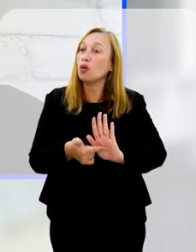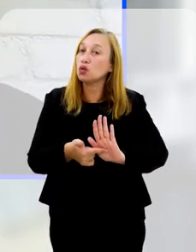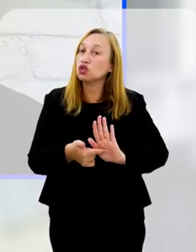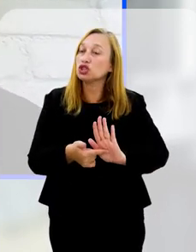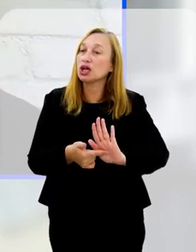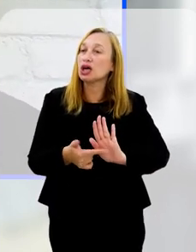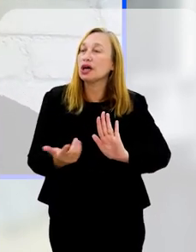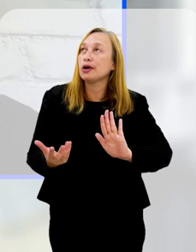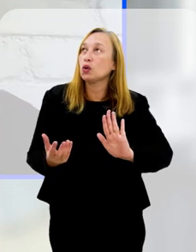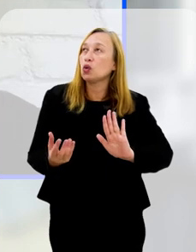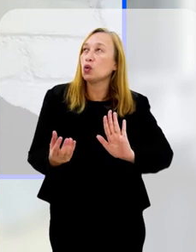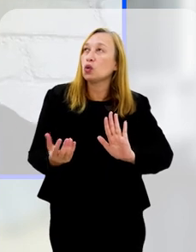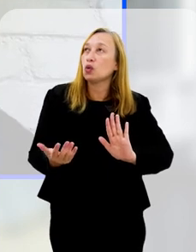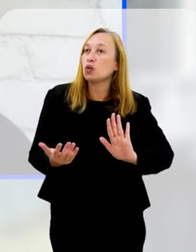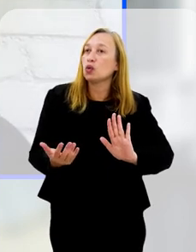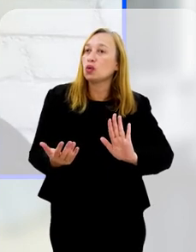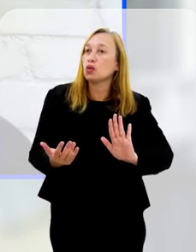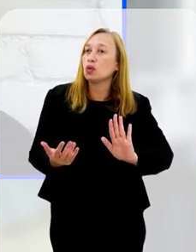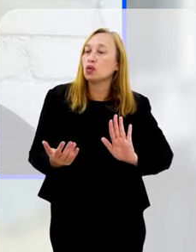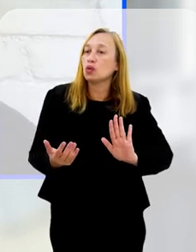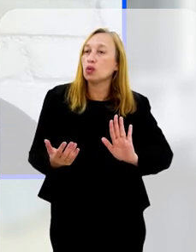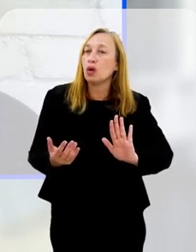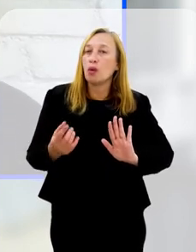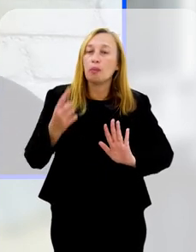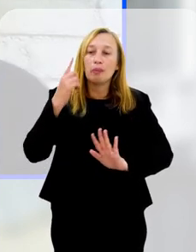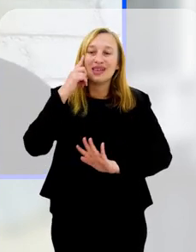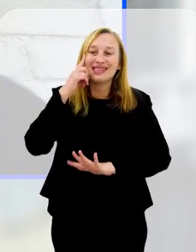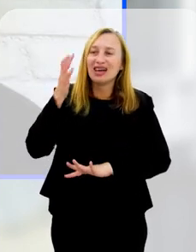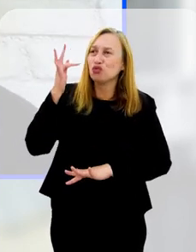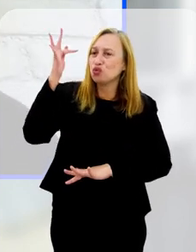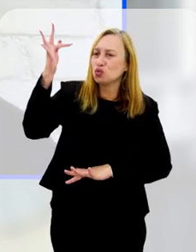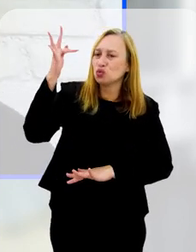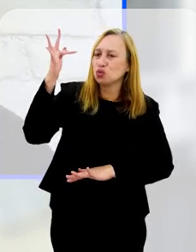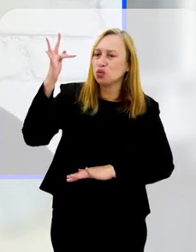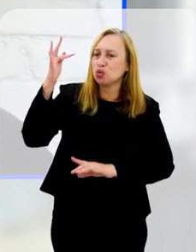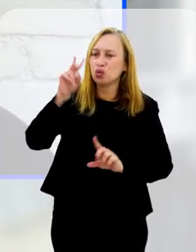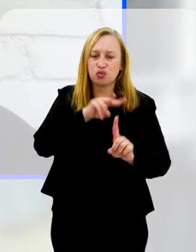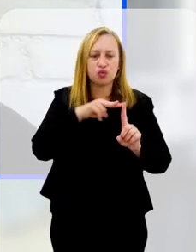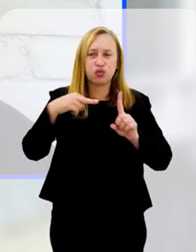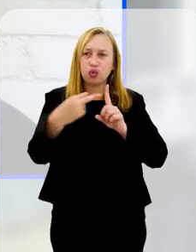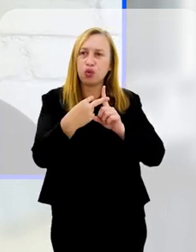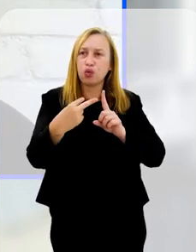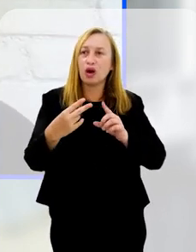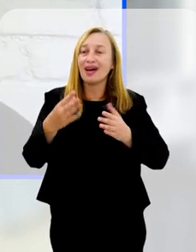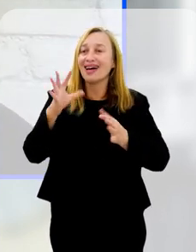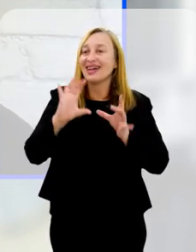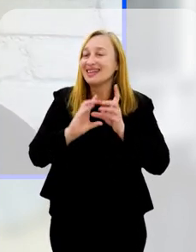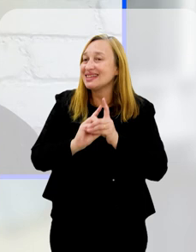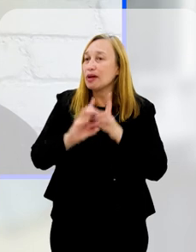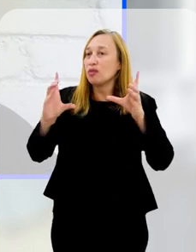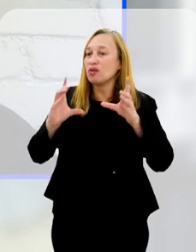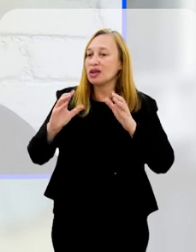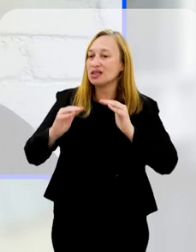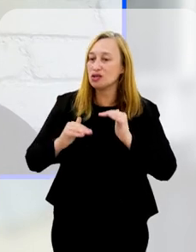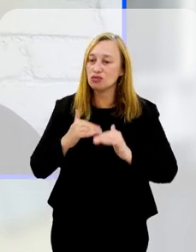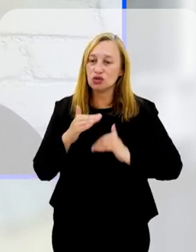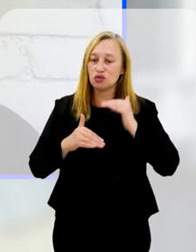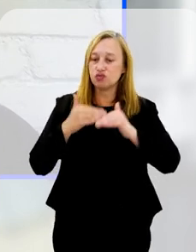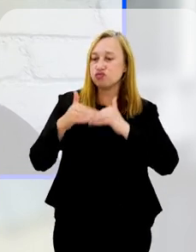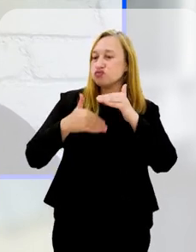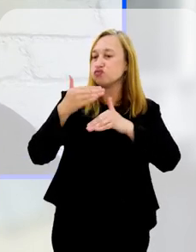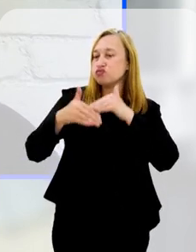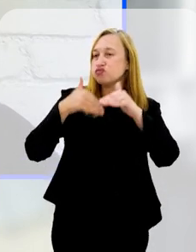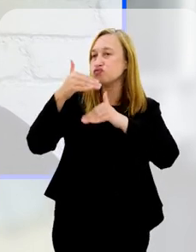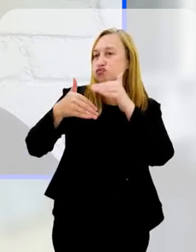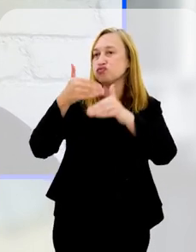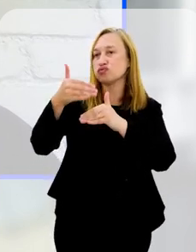faz, mostra como isso tem expectativas para o futuro, é o fato de que a democracia é um